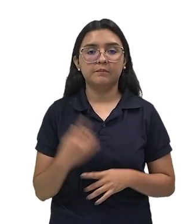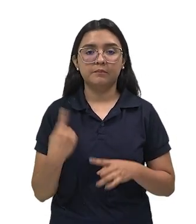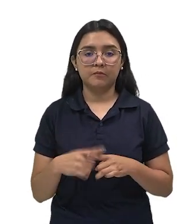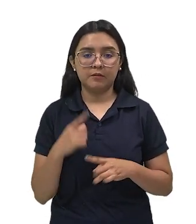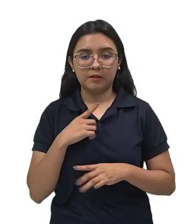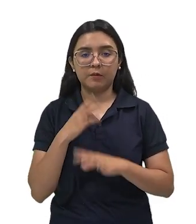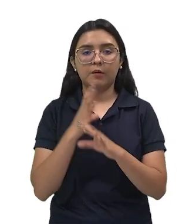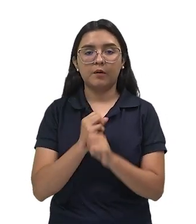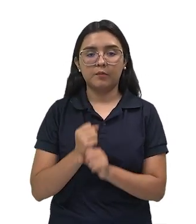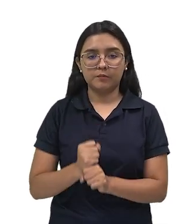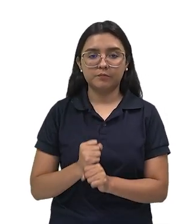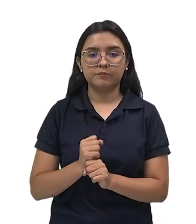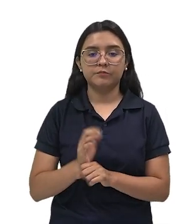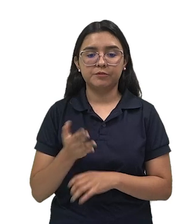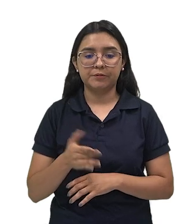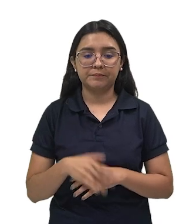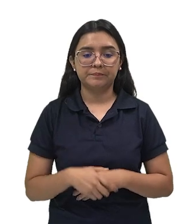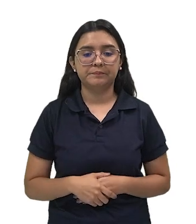cálculo, né?